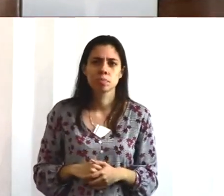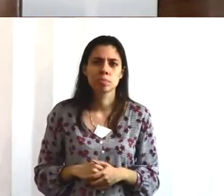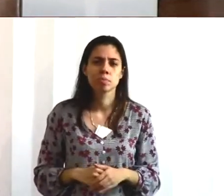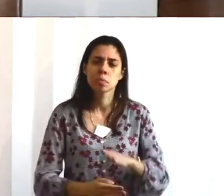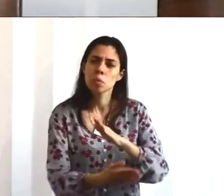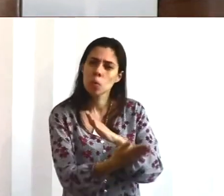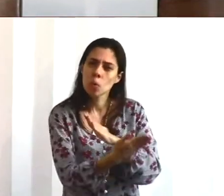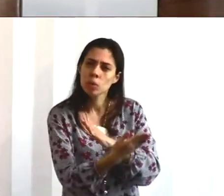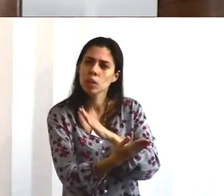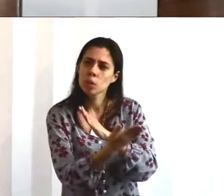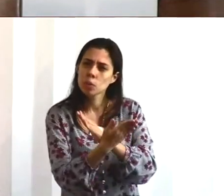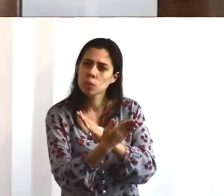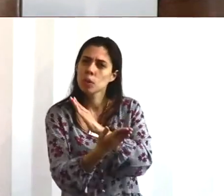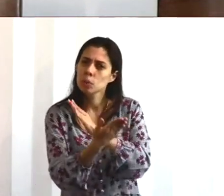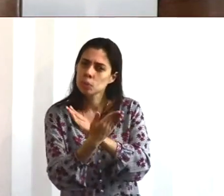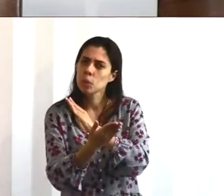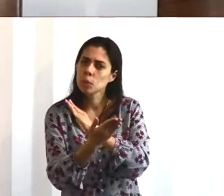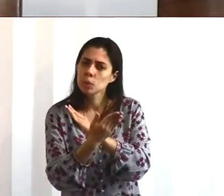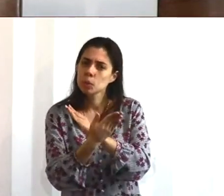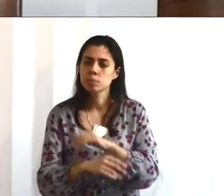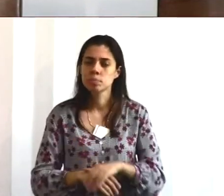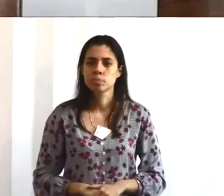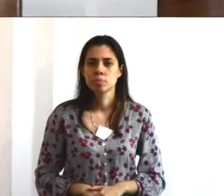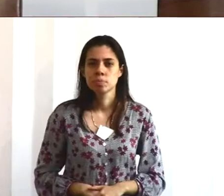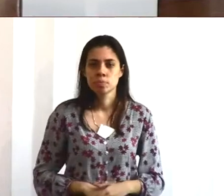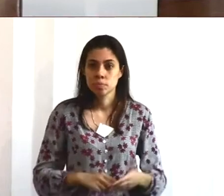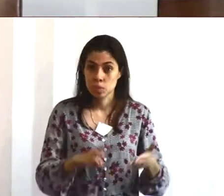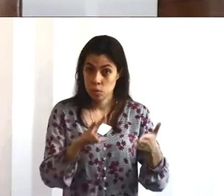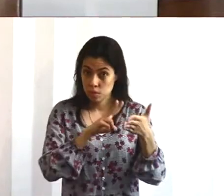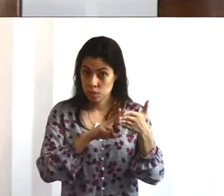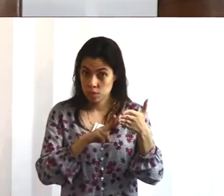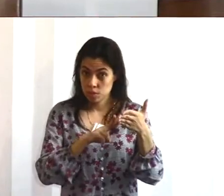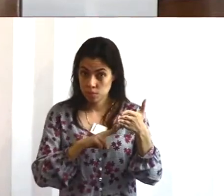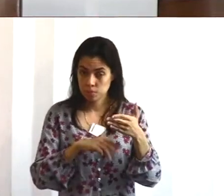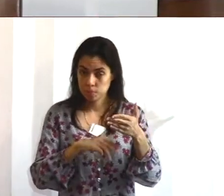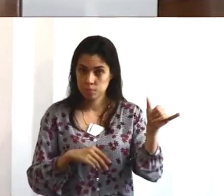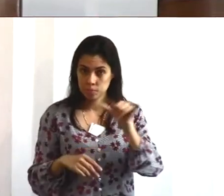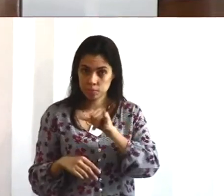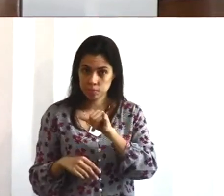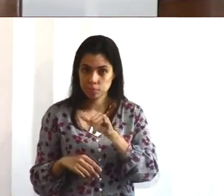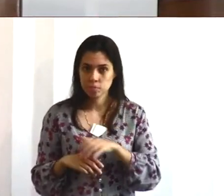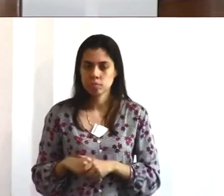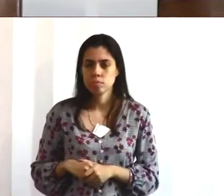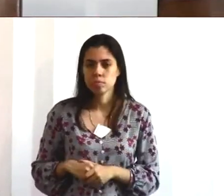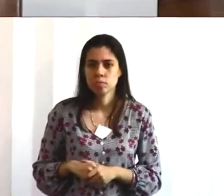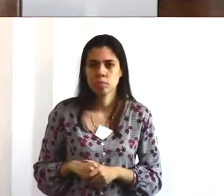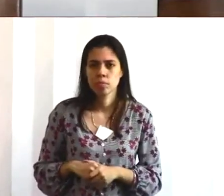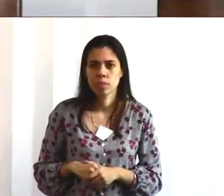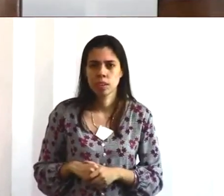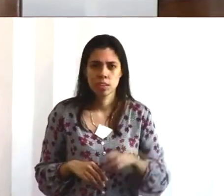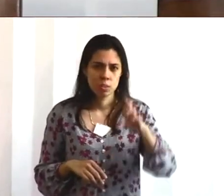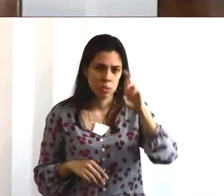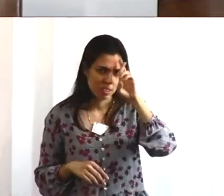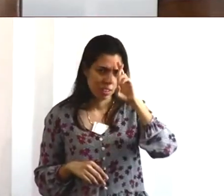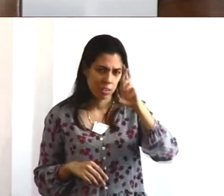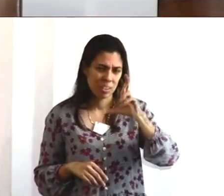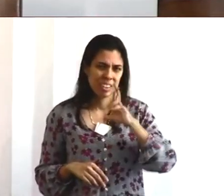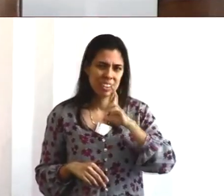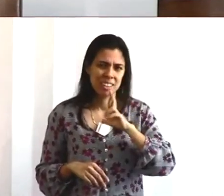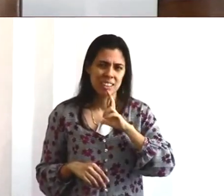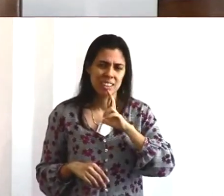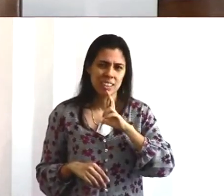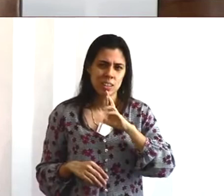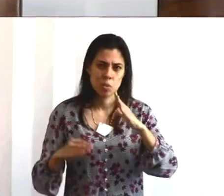cuida. E o texto vai dizer que o Senhor, Ele tem um santuário,